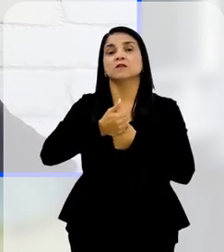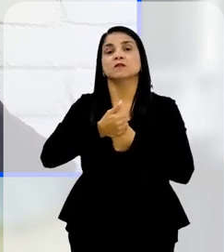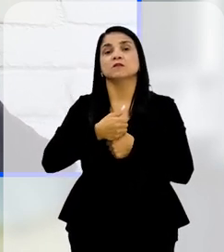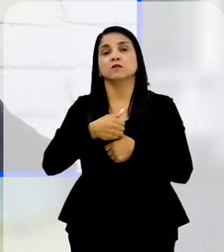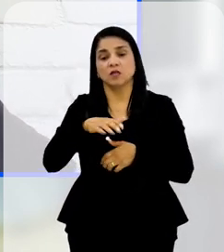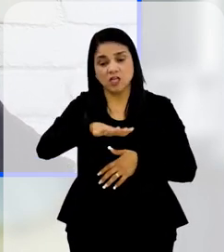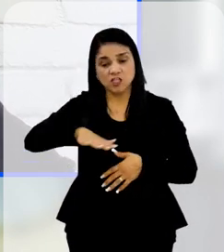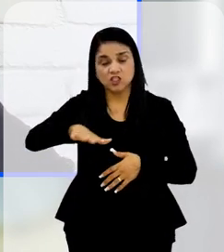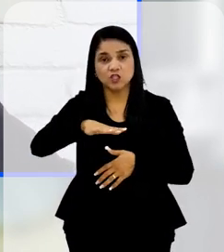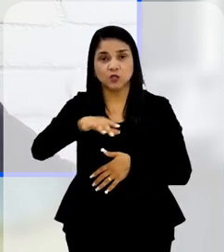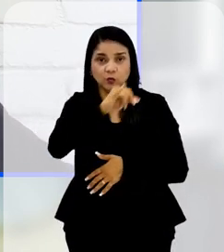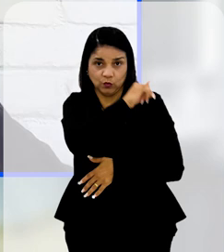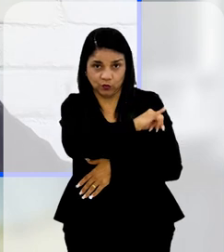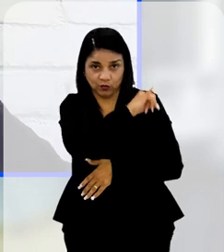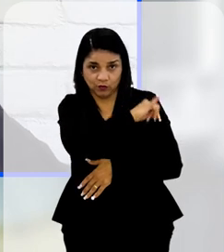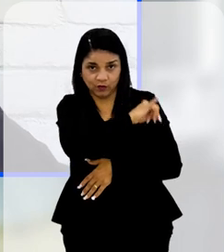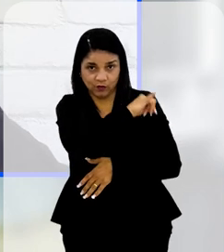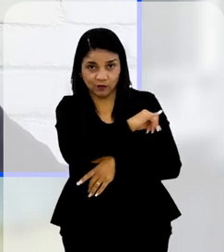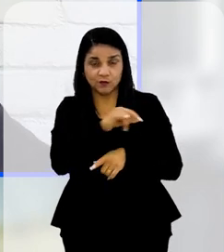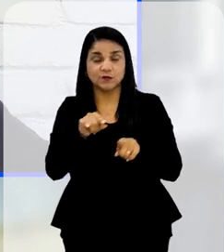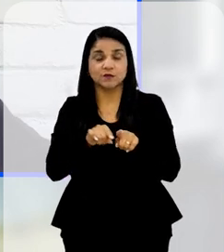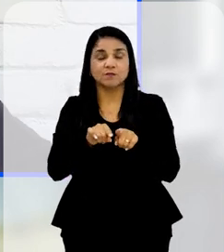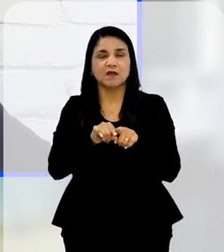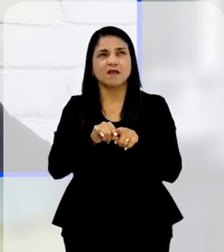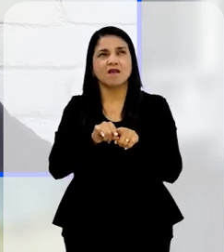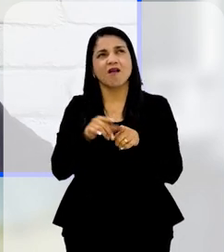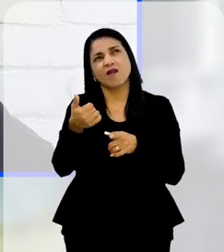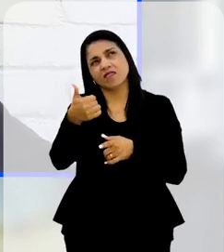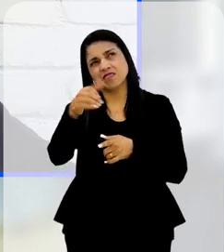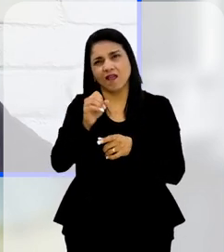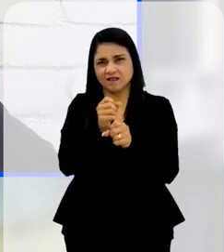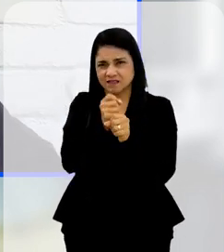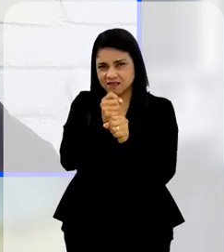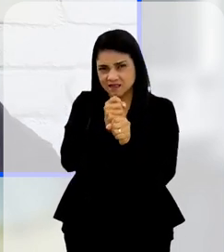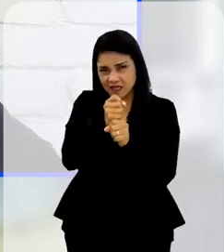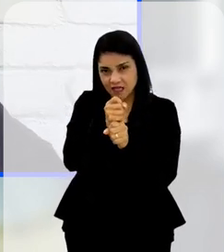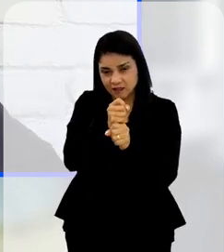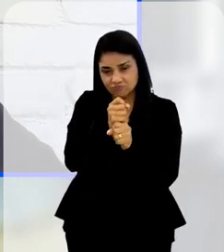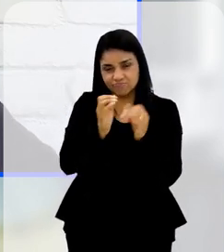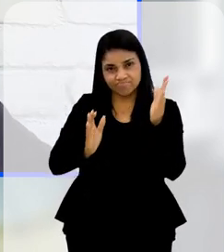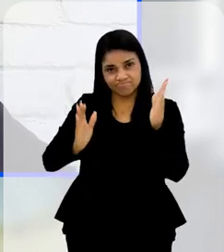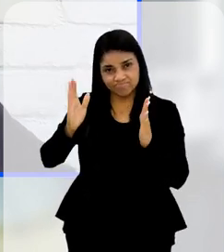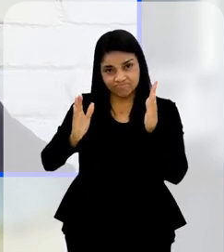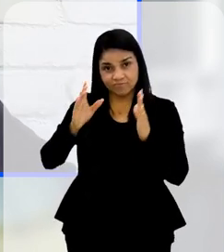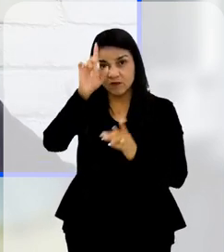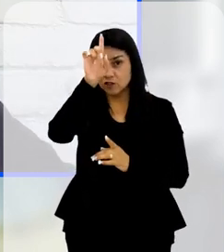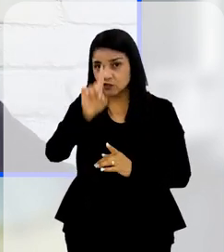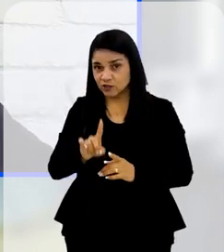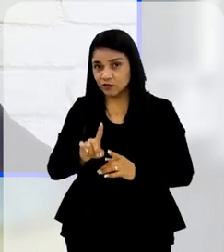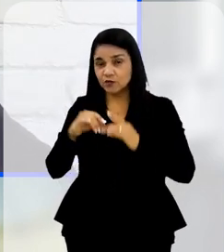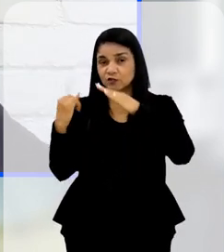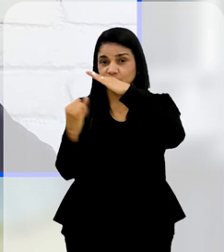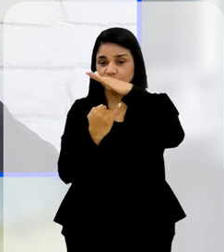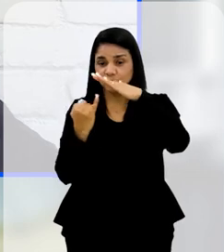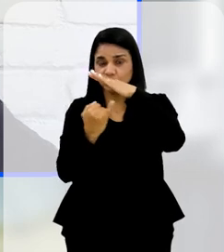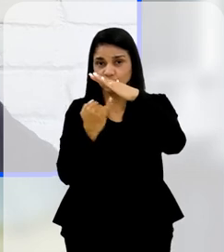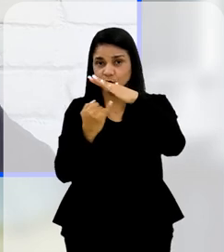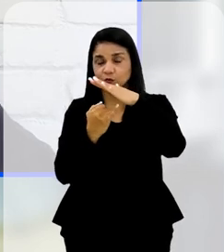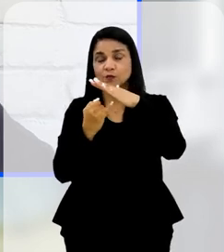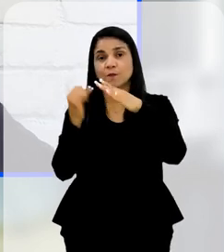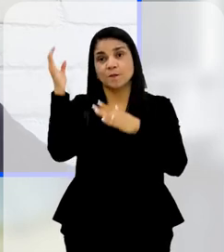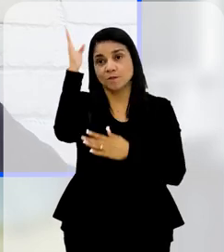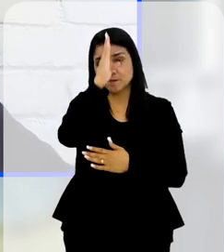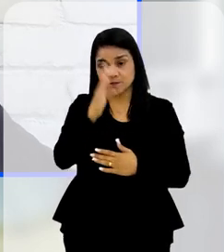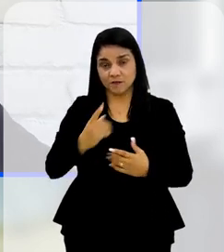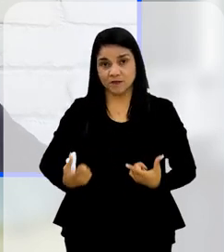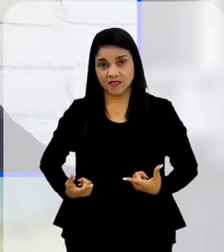últimos 10 anos, durante 10 anos, eu fui diretor do Instituto Nacional de Câncer, que é uma referência, não só